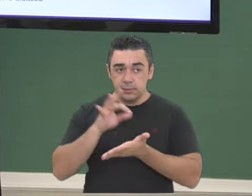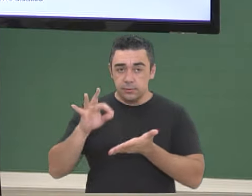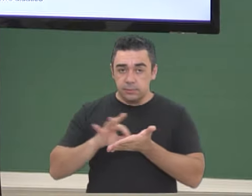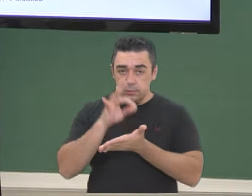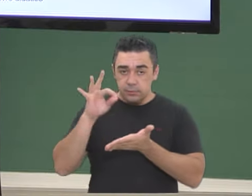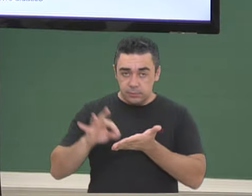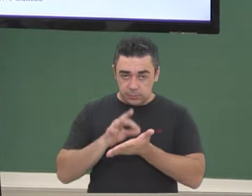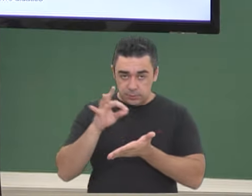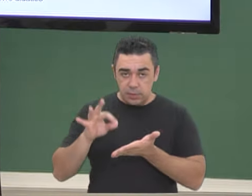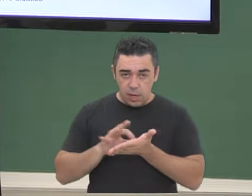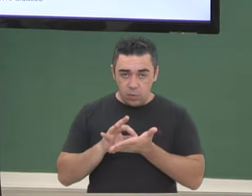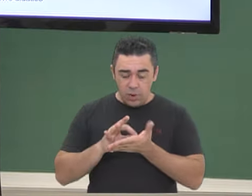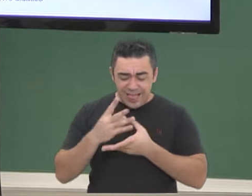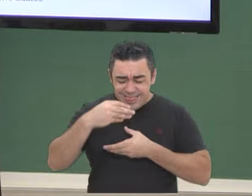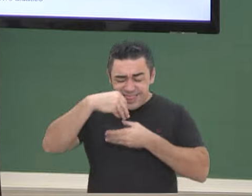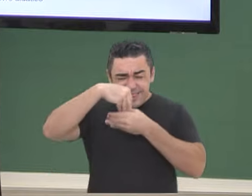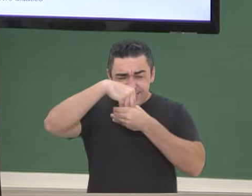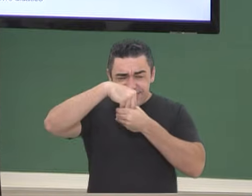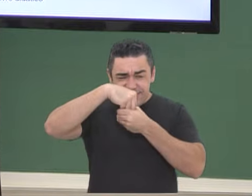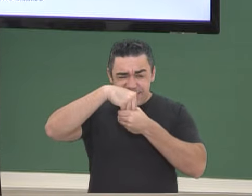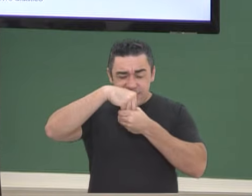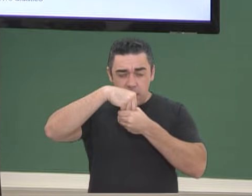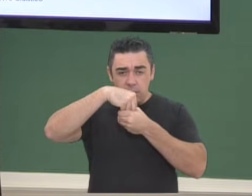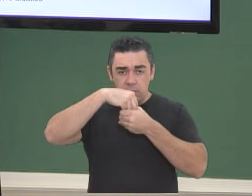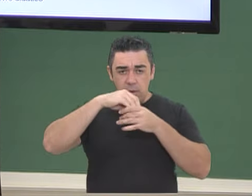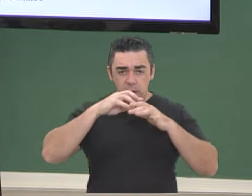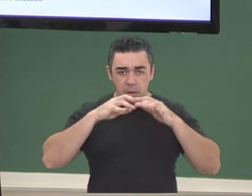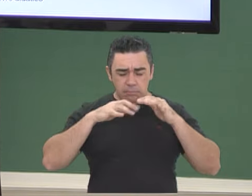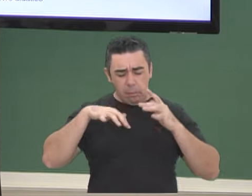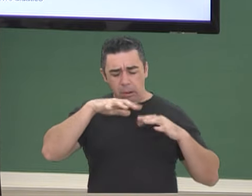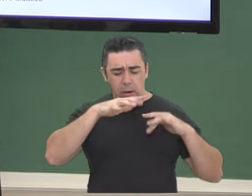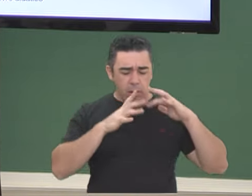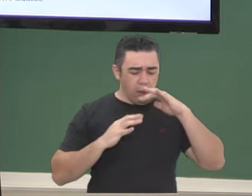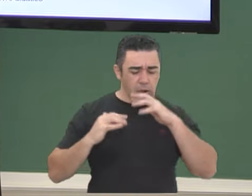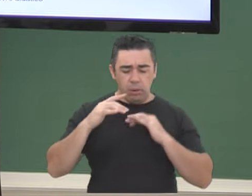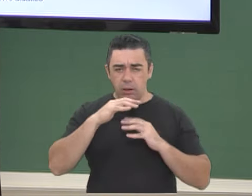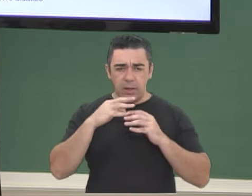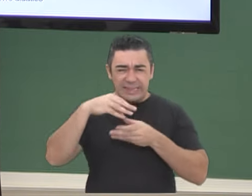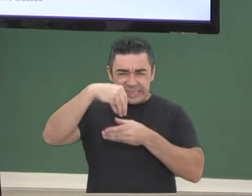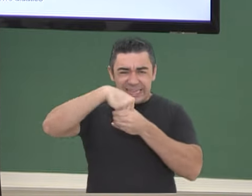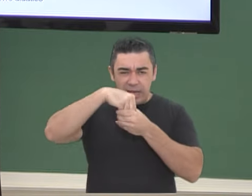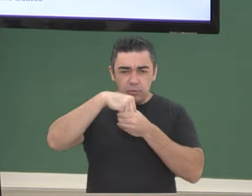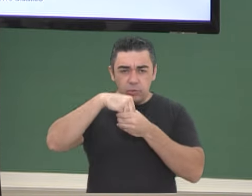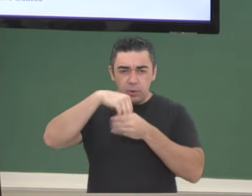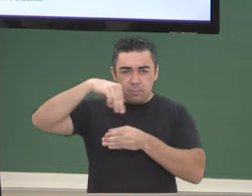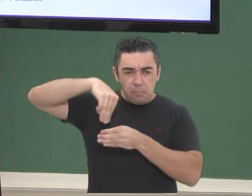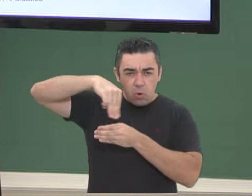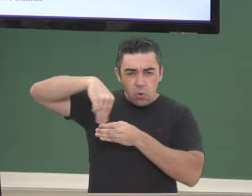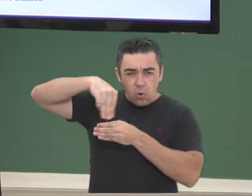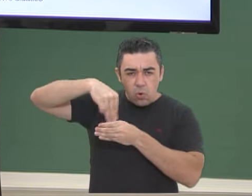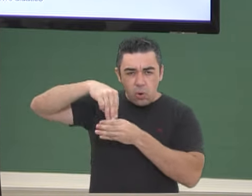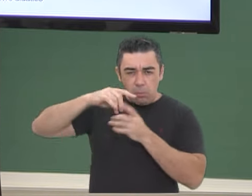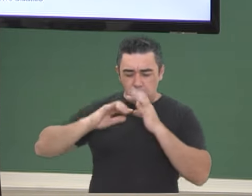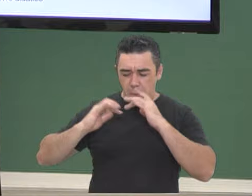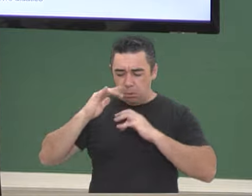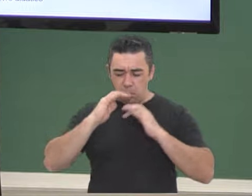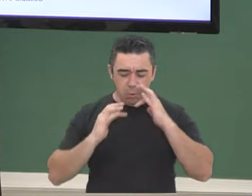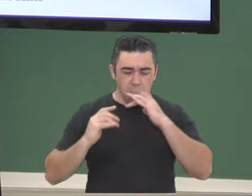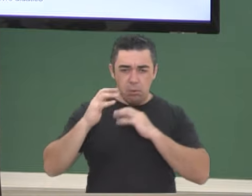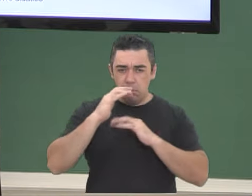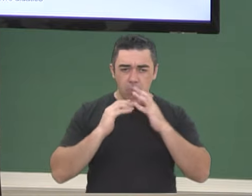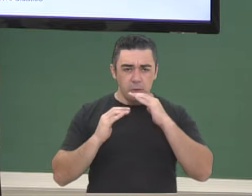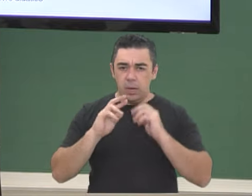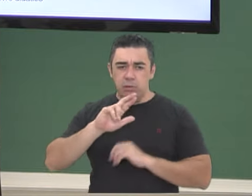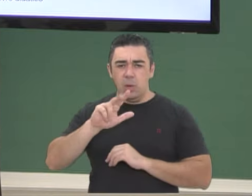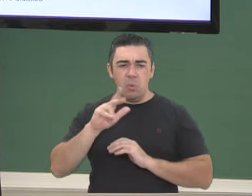partículas internas todas bagunçadas todas desorganizadas então ela não tinha um comportamento de